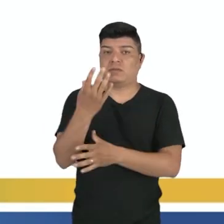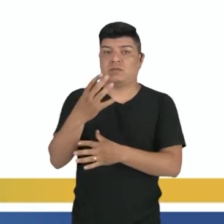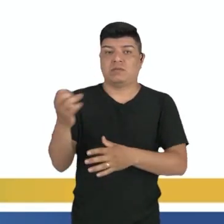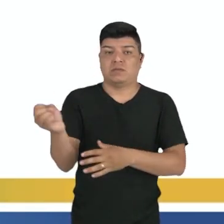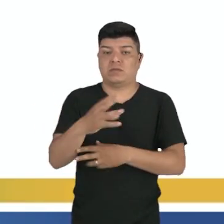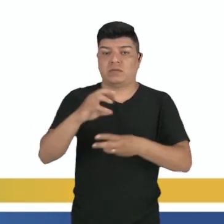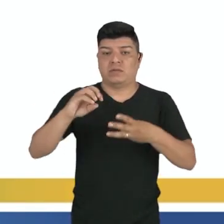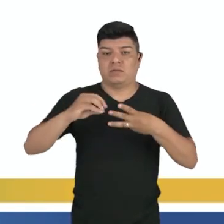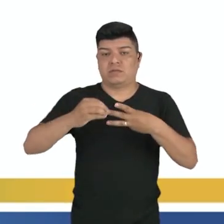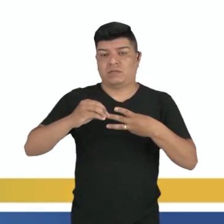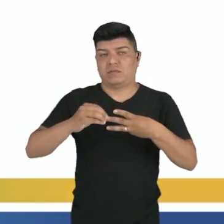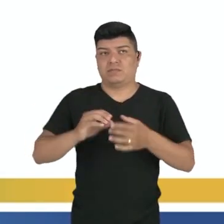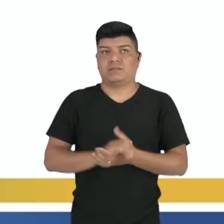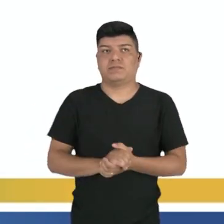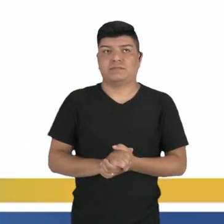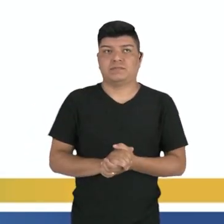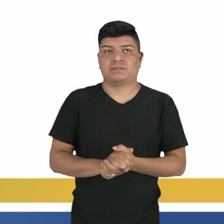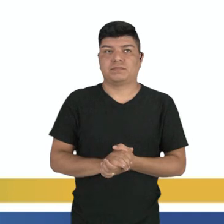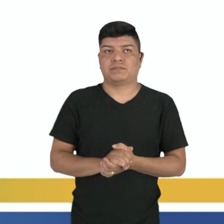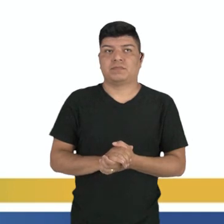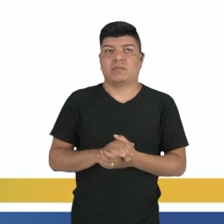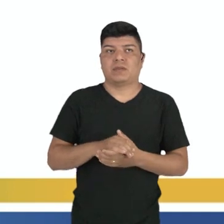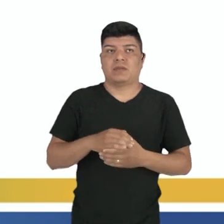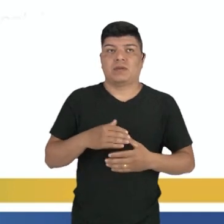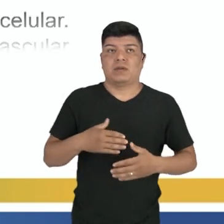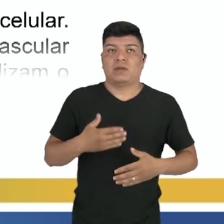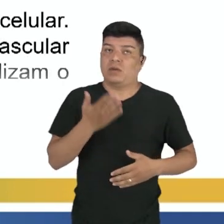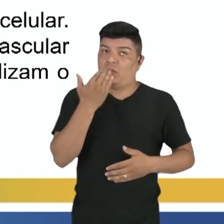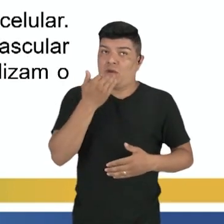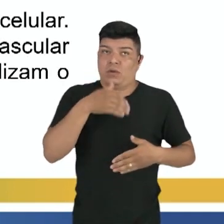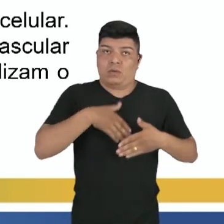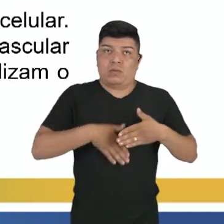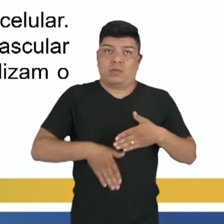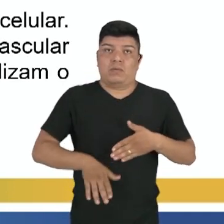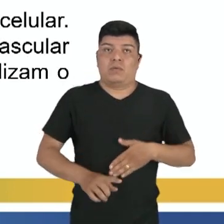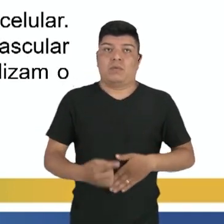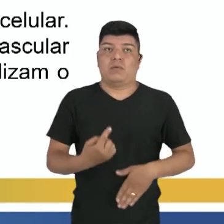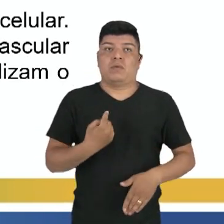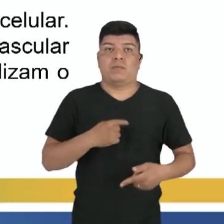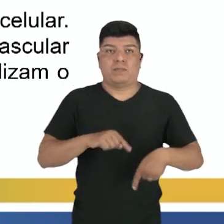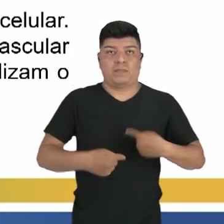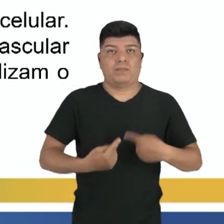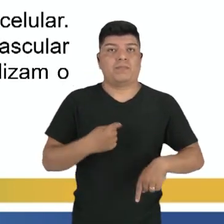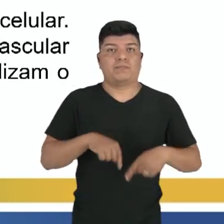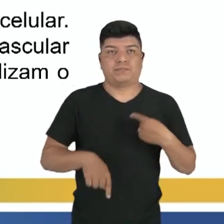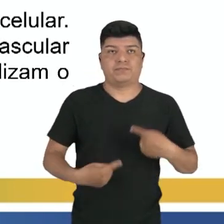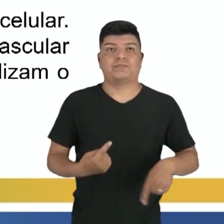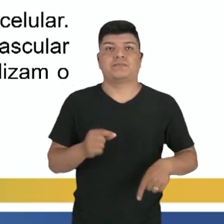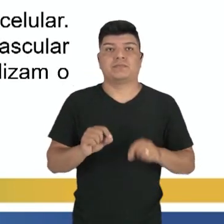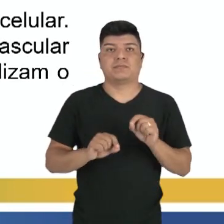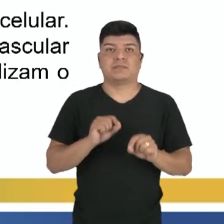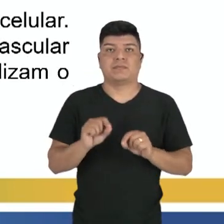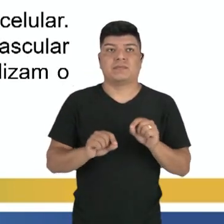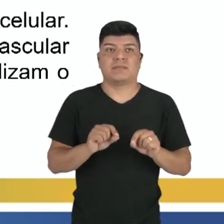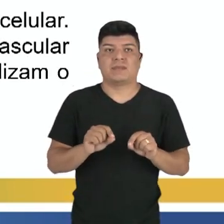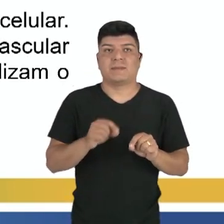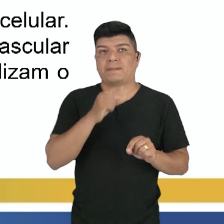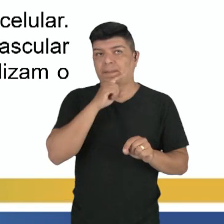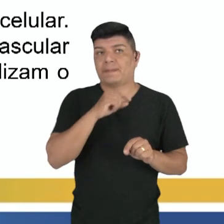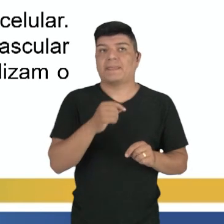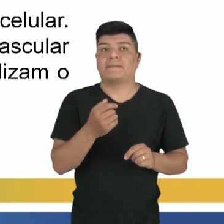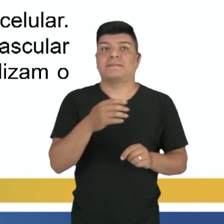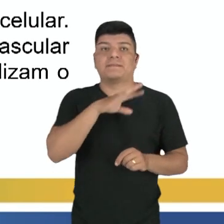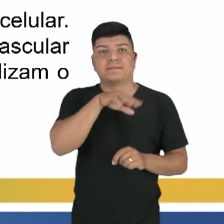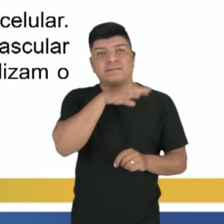novas células. E quando a gente fala da digestão dos selenterados ou dos quinidários, ela pode acontecer tanto de